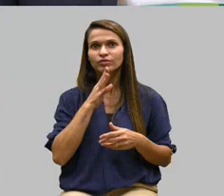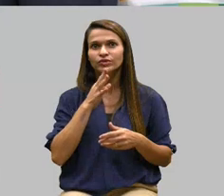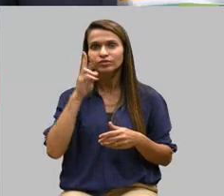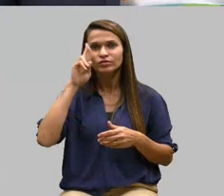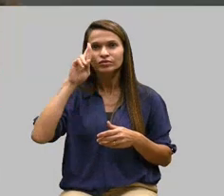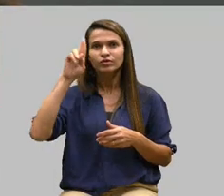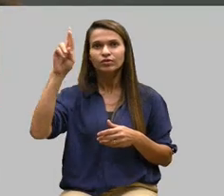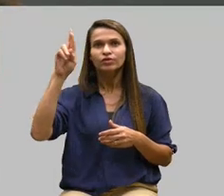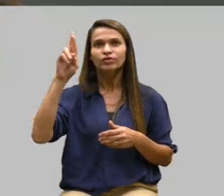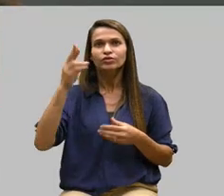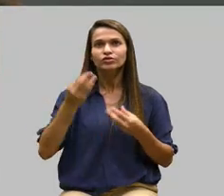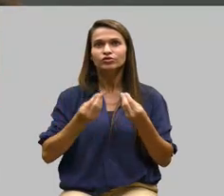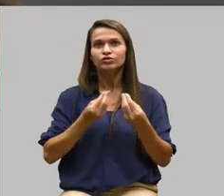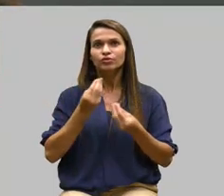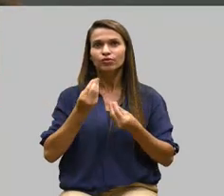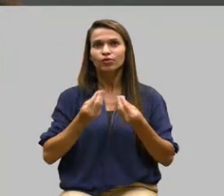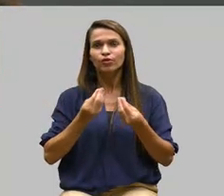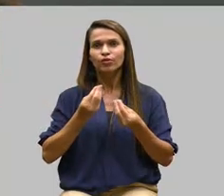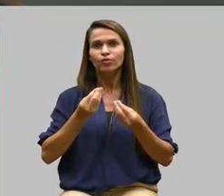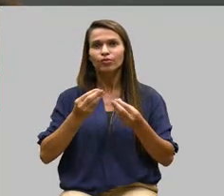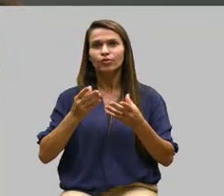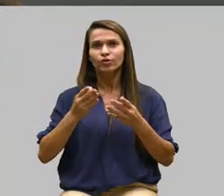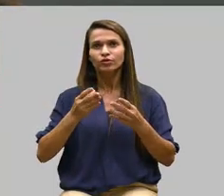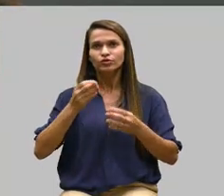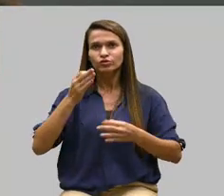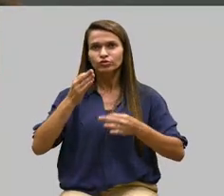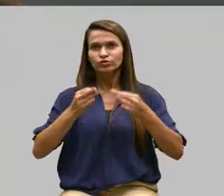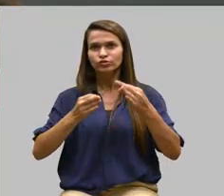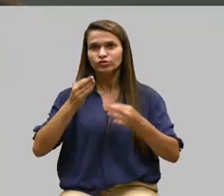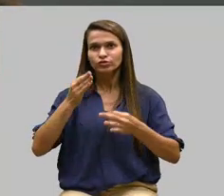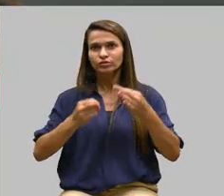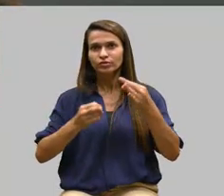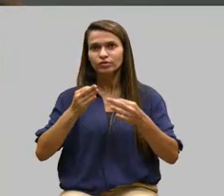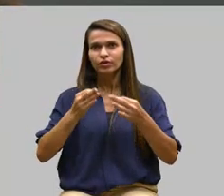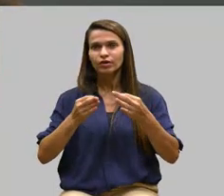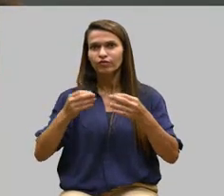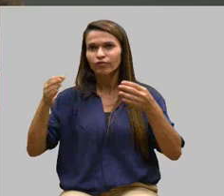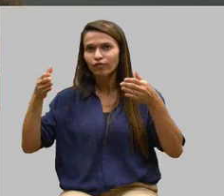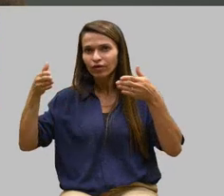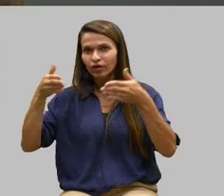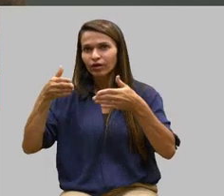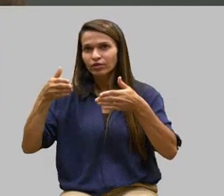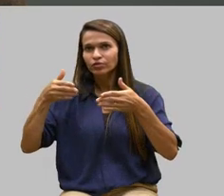posição do Tribunal de Justiça frente a questão da empregabilidade